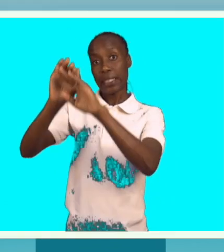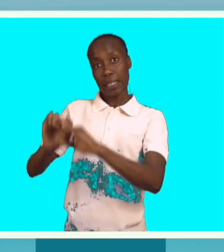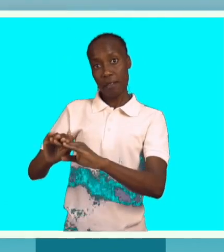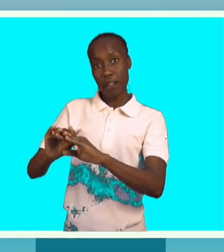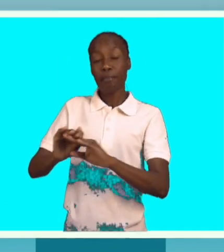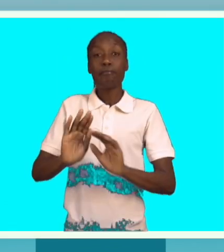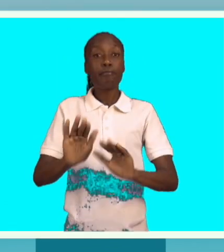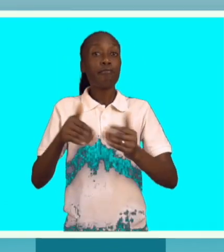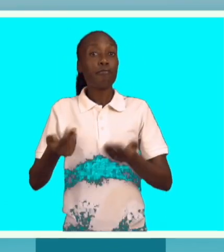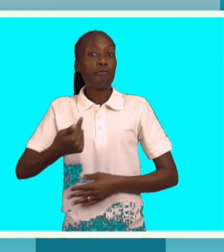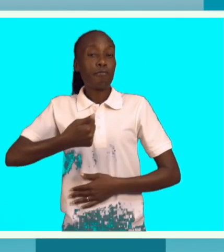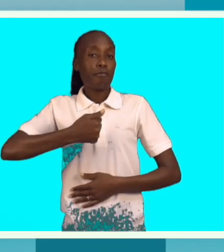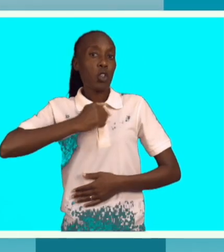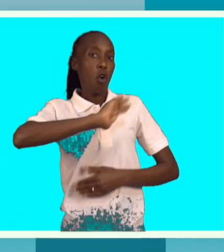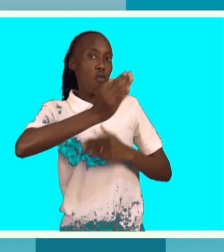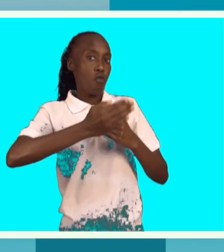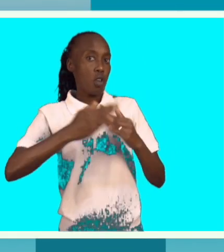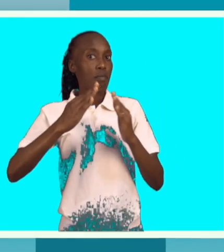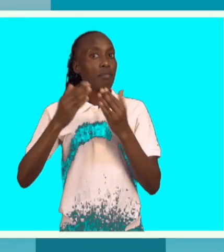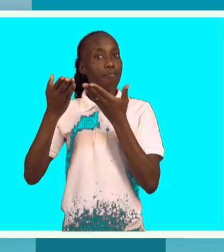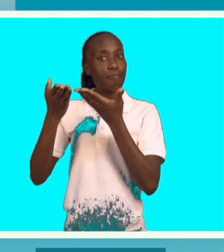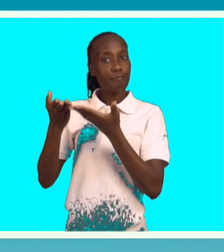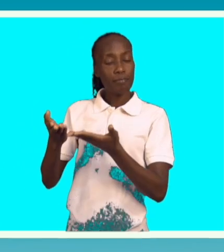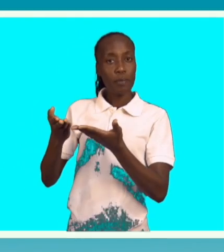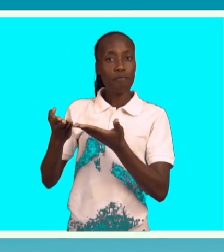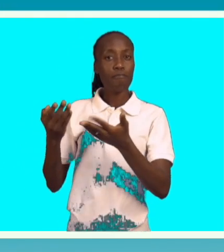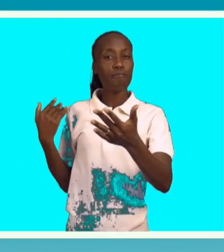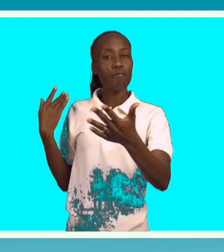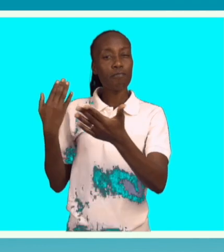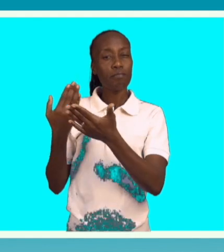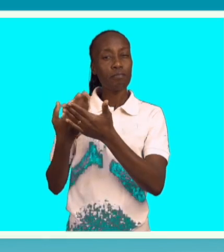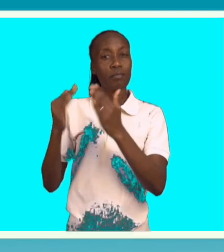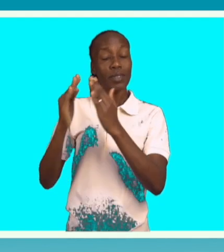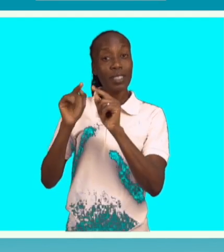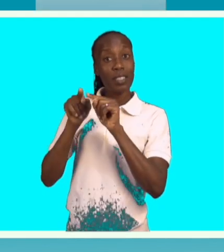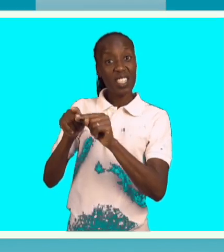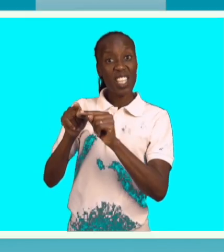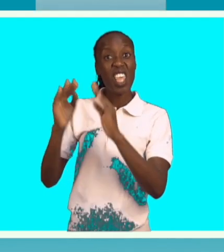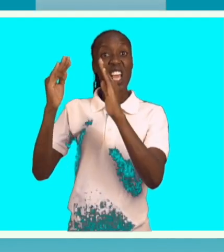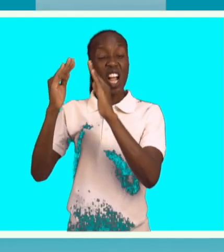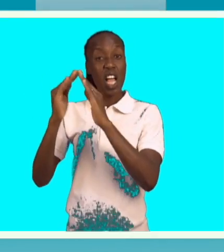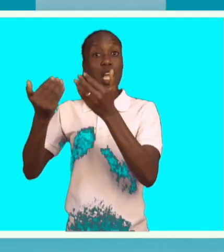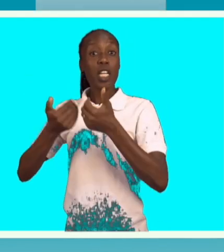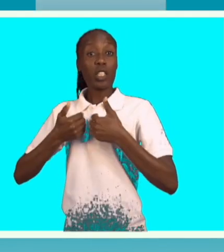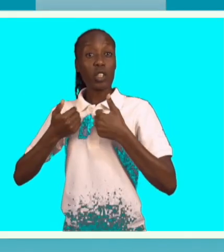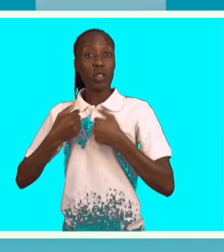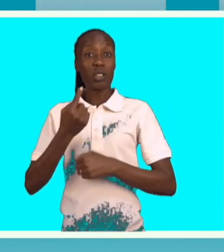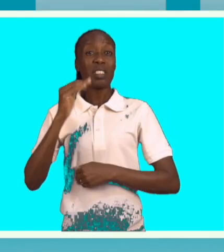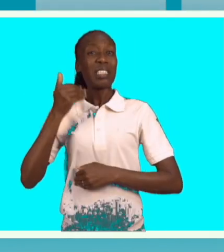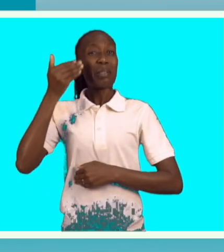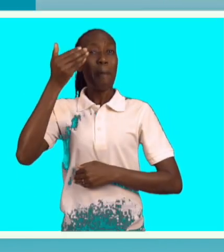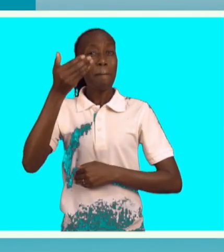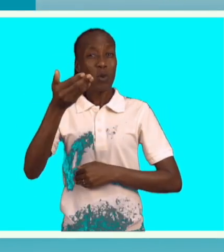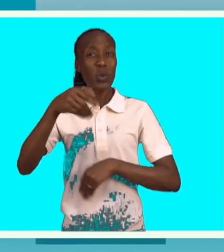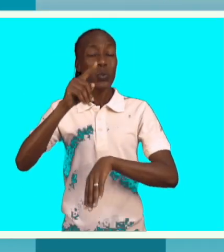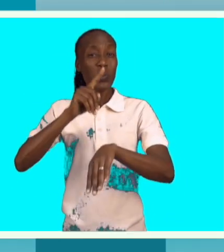estava. E eu acabei voltando. Estando na casa desse jovem, depois de um